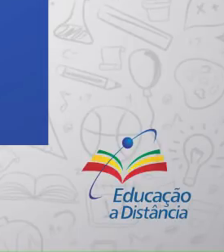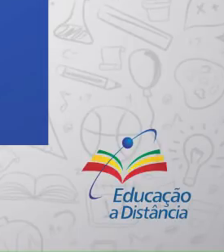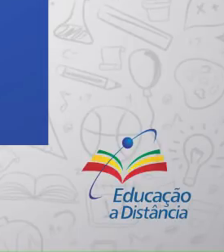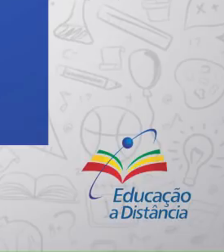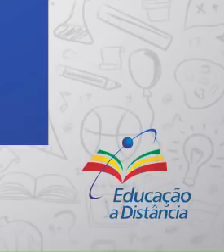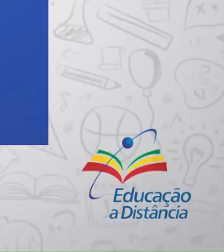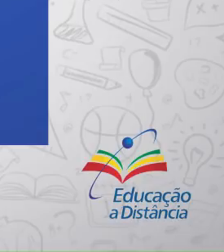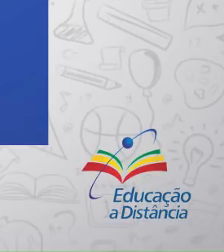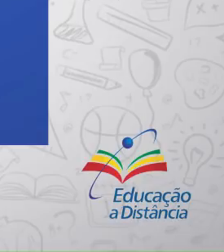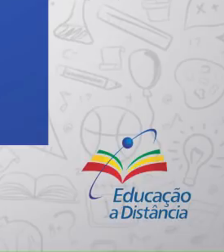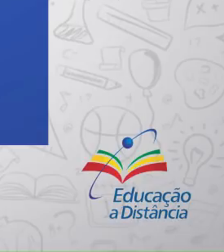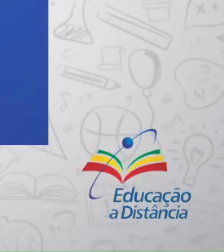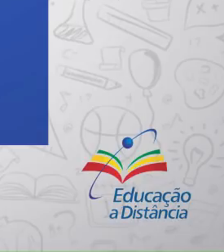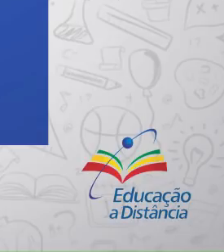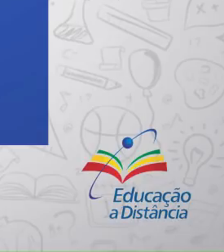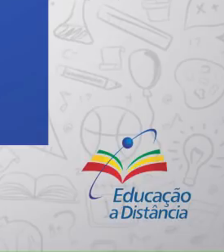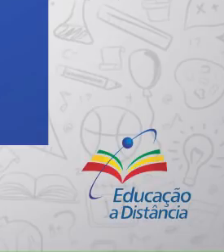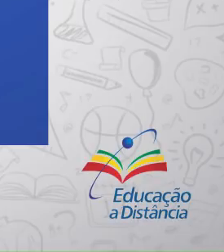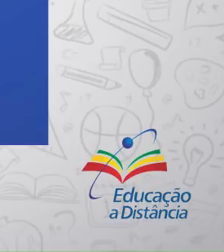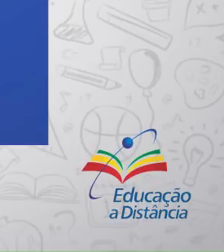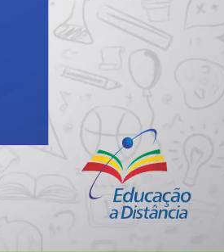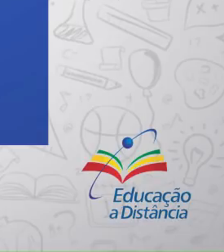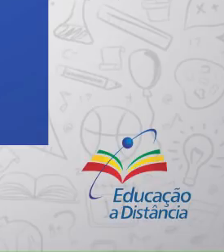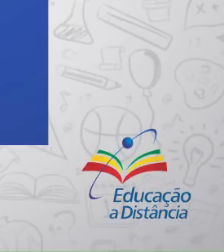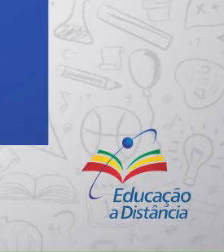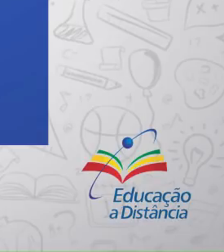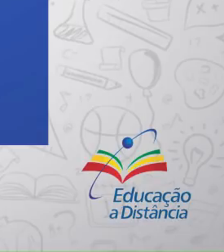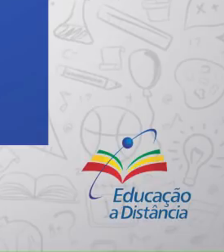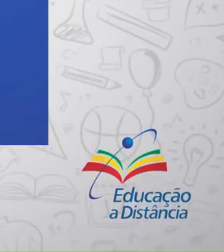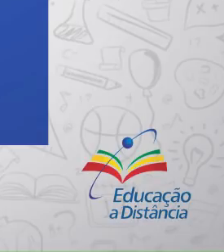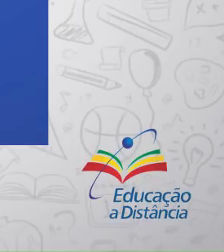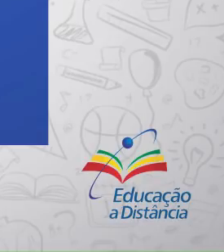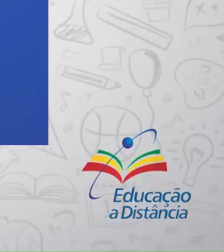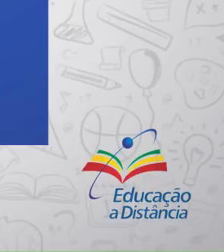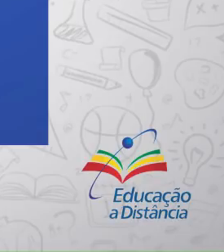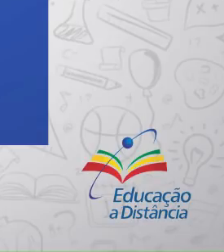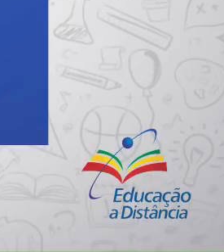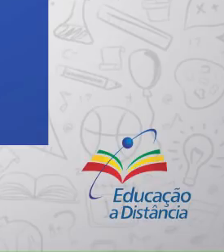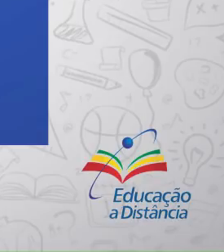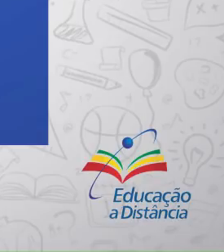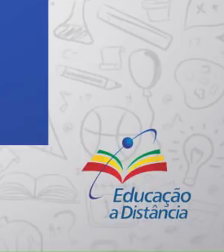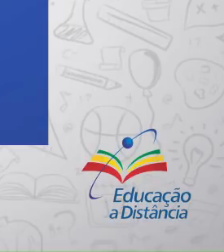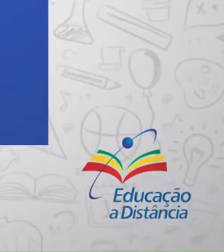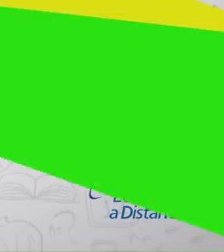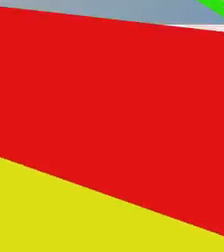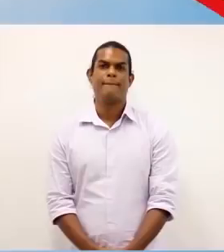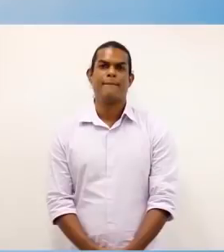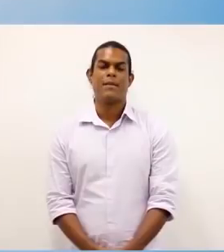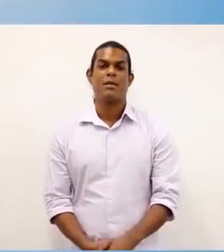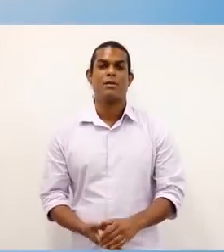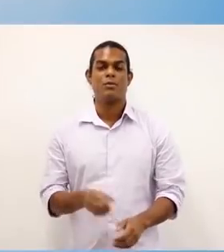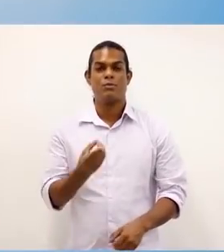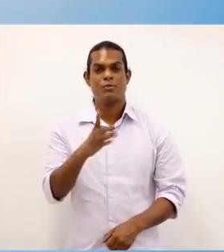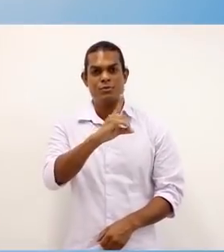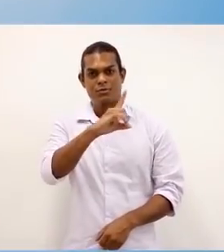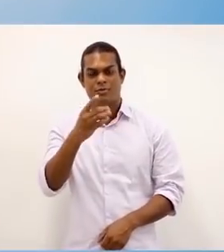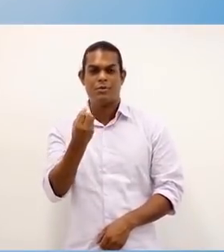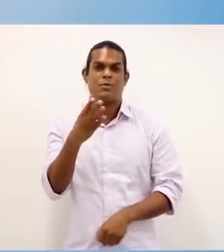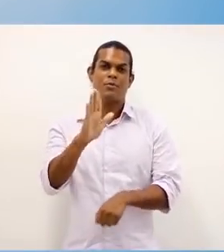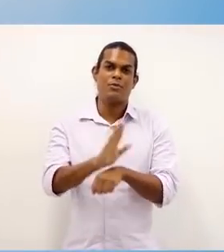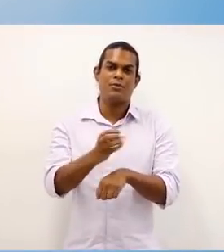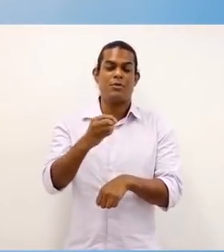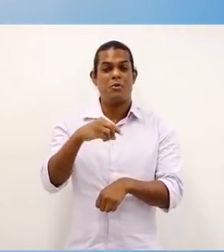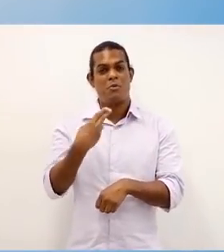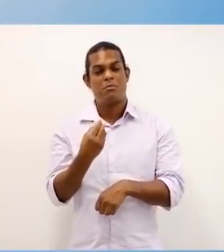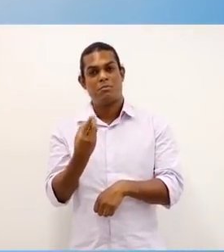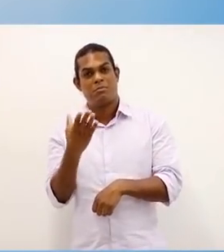saúde ocupacional, conhecer a legislação brasileira específica à saúde ocupacional. Bom dia, boa tarde ou